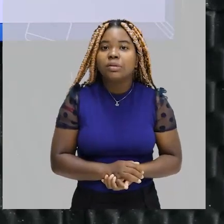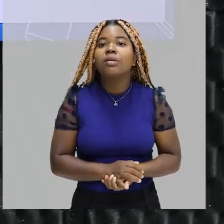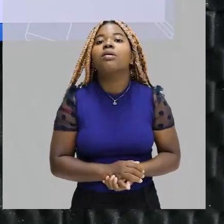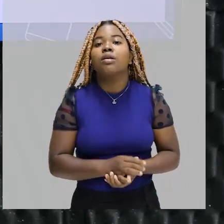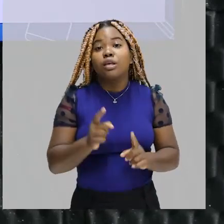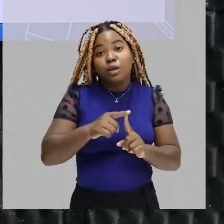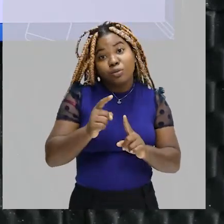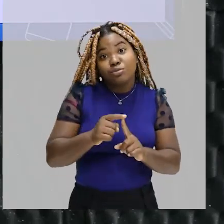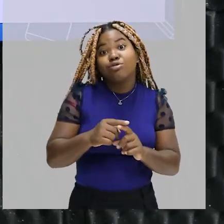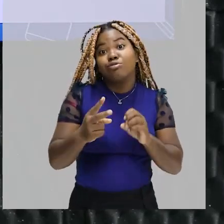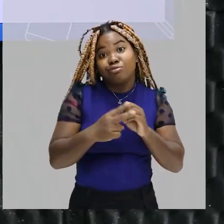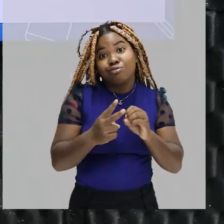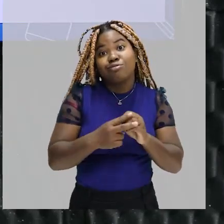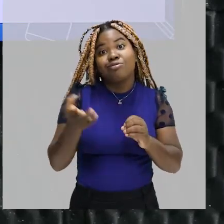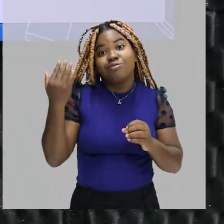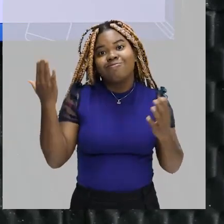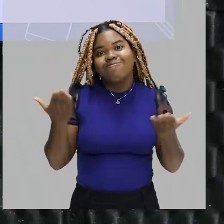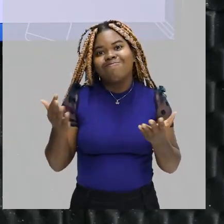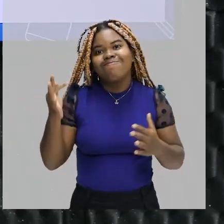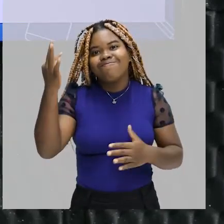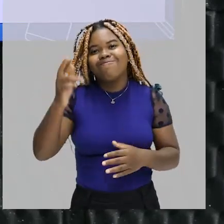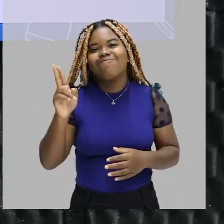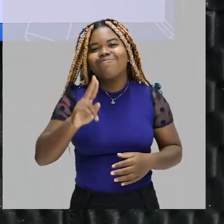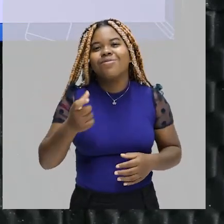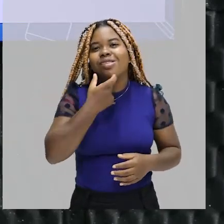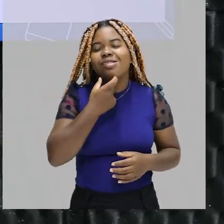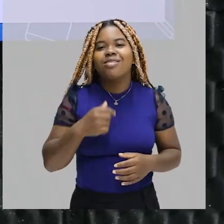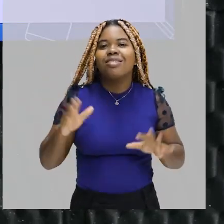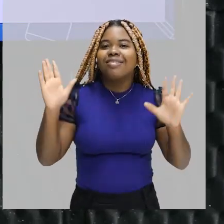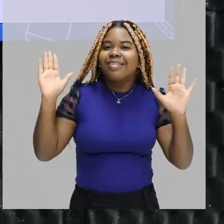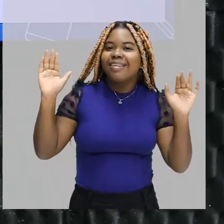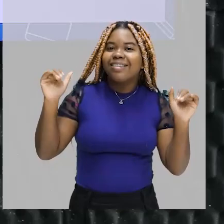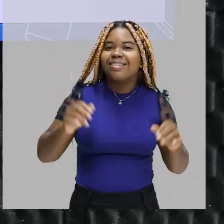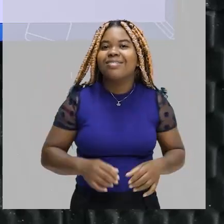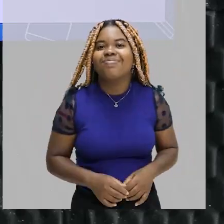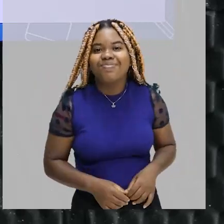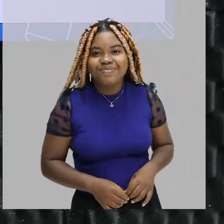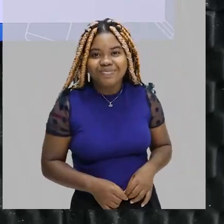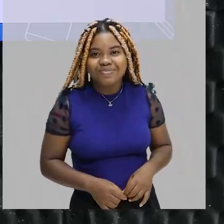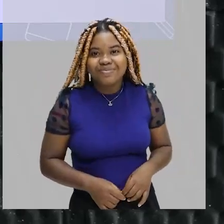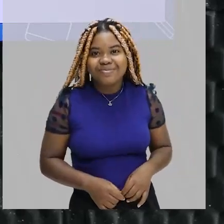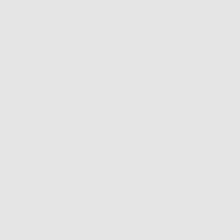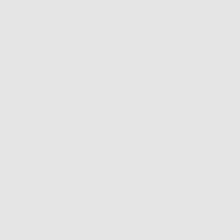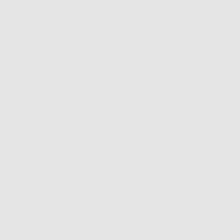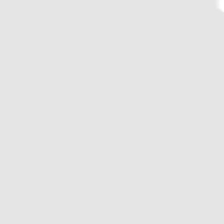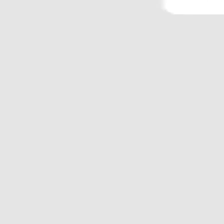é um tempo verbal muito utilizado na língua inglesa. Até a próxima, fiquem bem e bye bye!